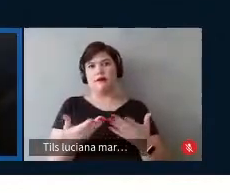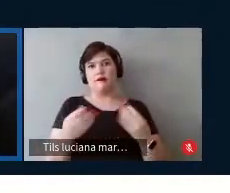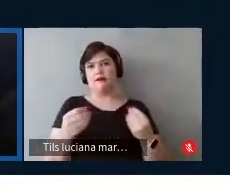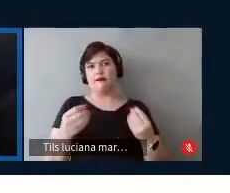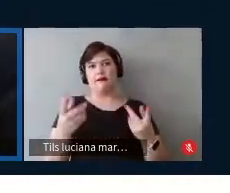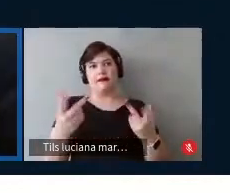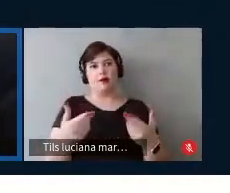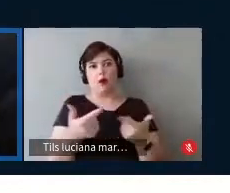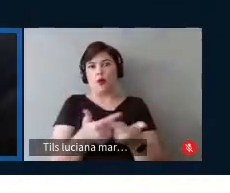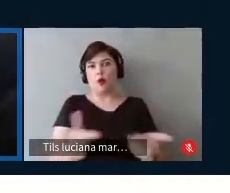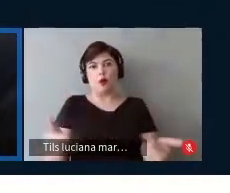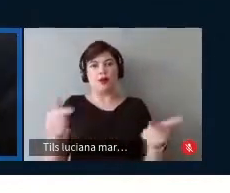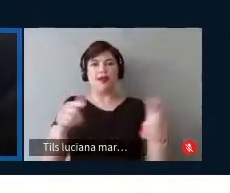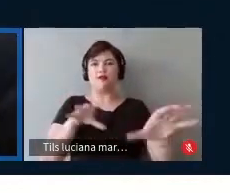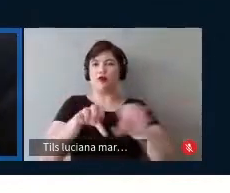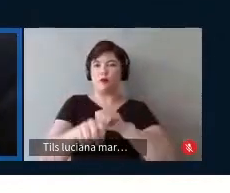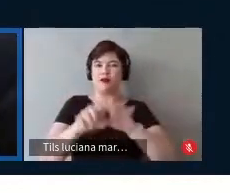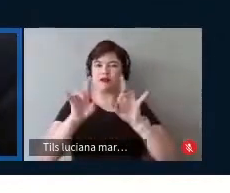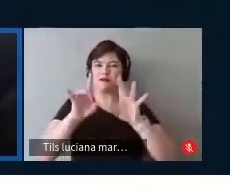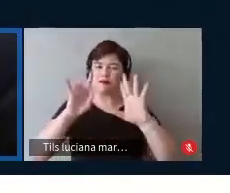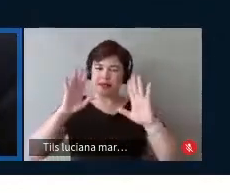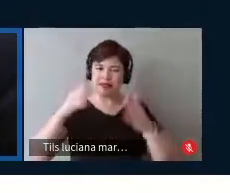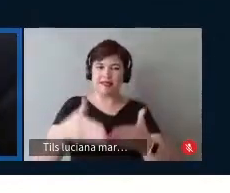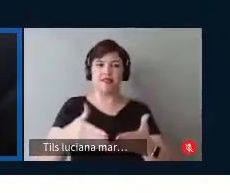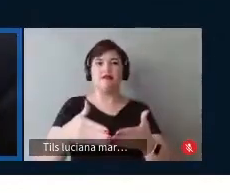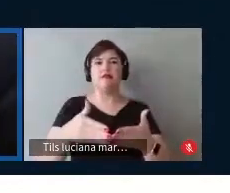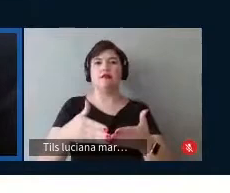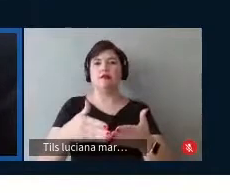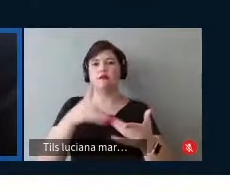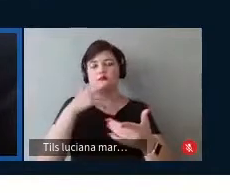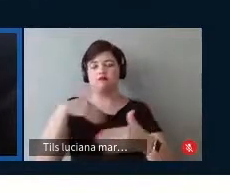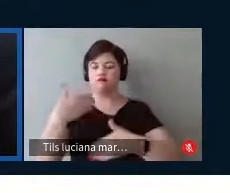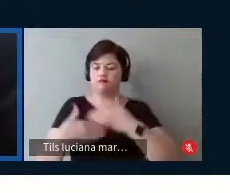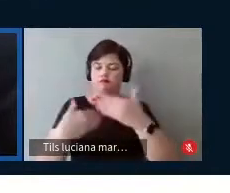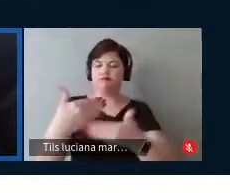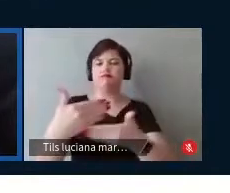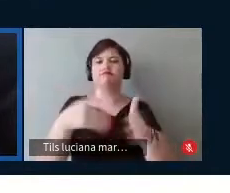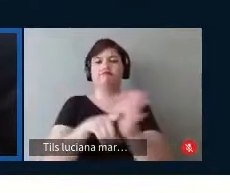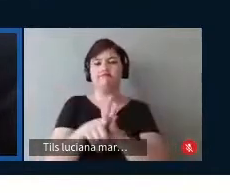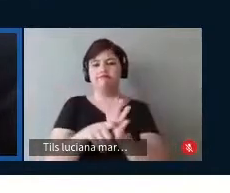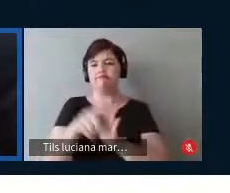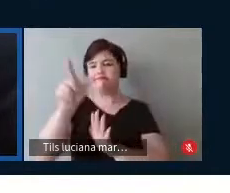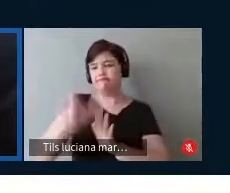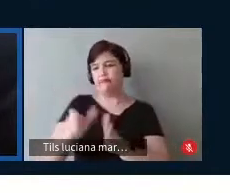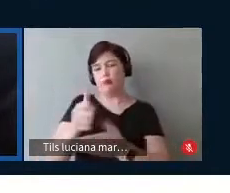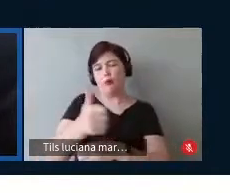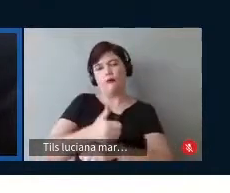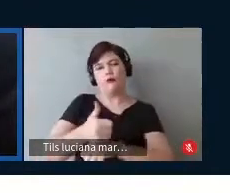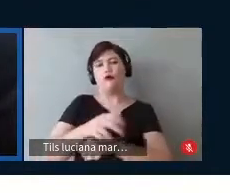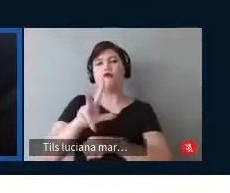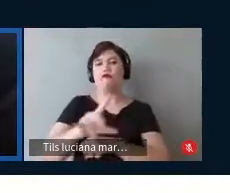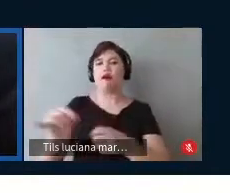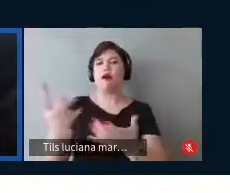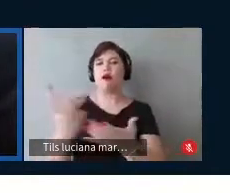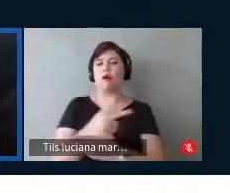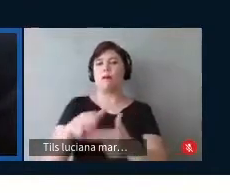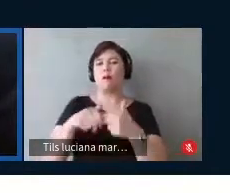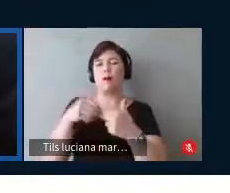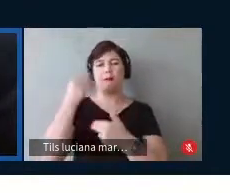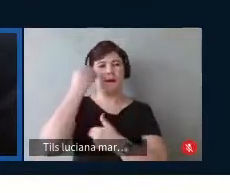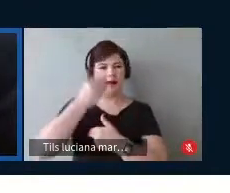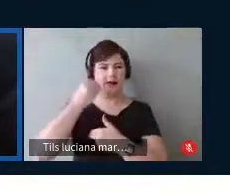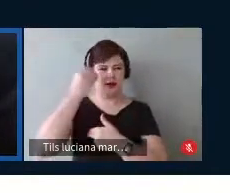como não existem formações específicas, o crescimento, desenvolvimento, evolução desse profissional vai se dar pela própria